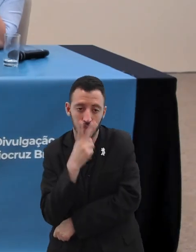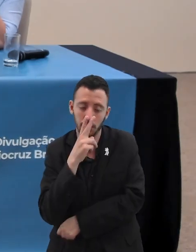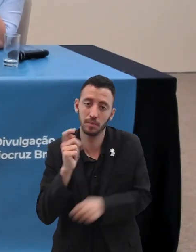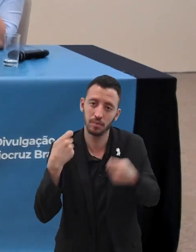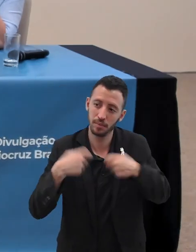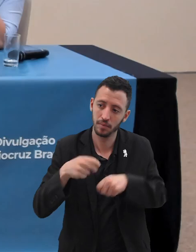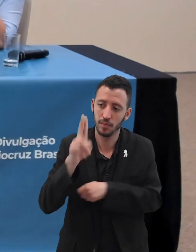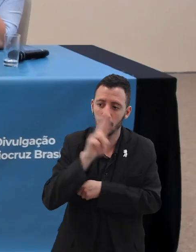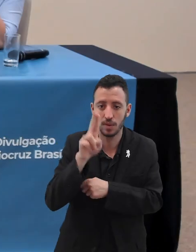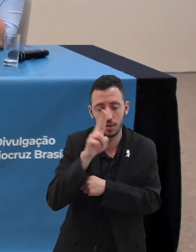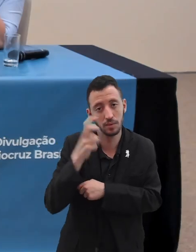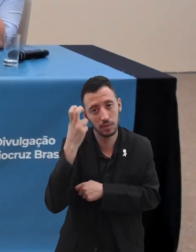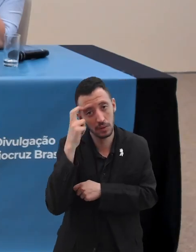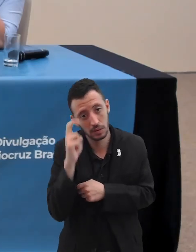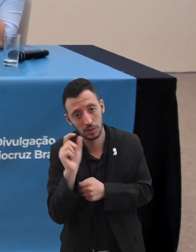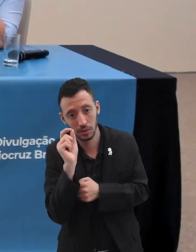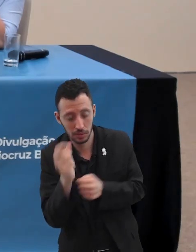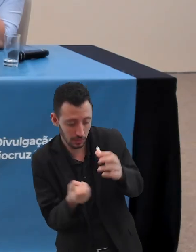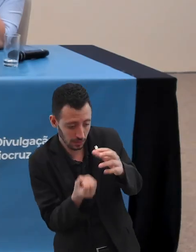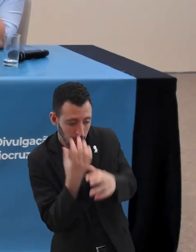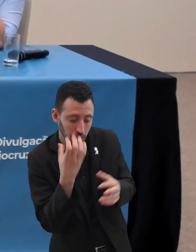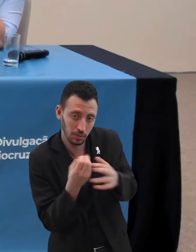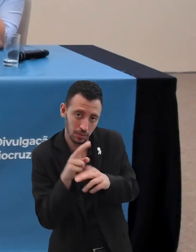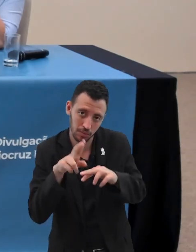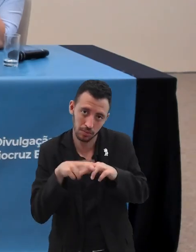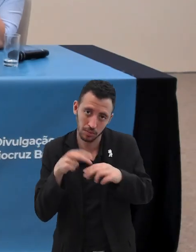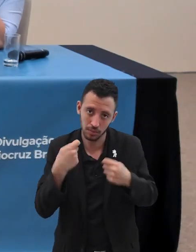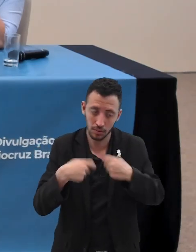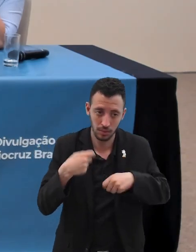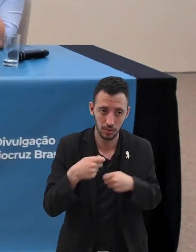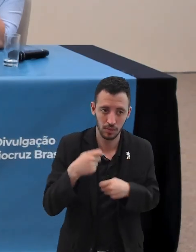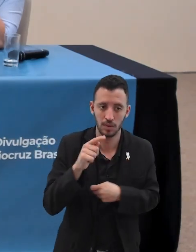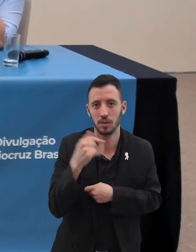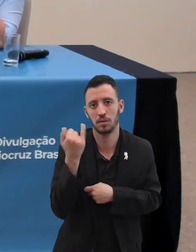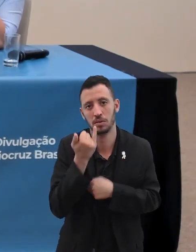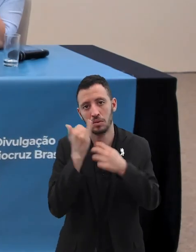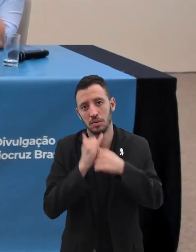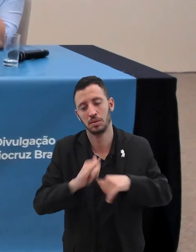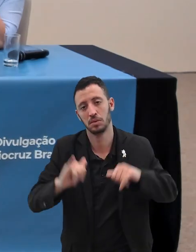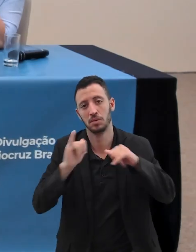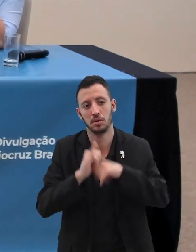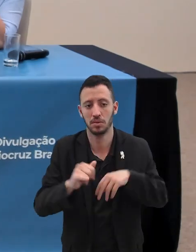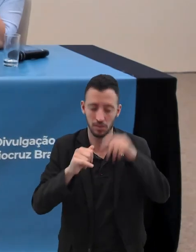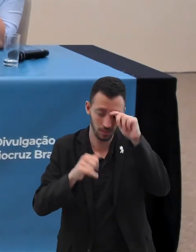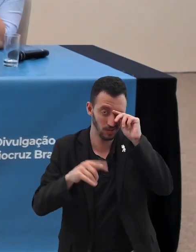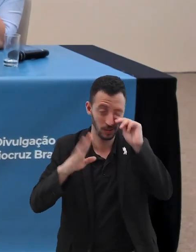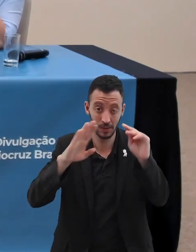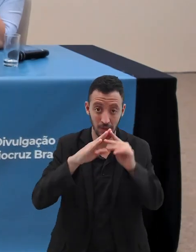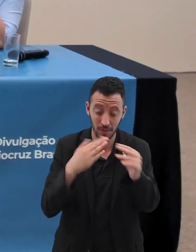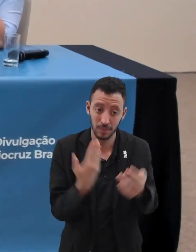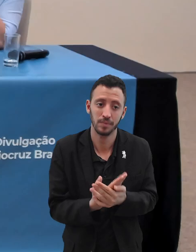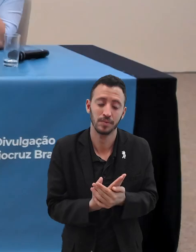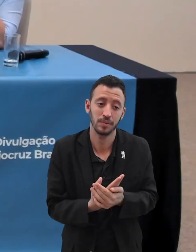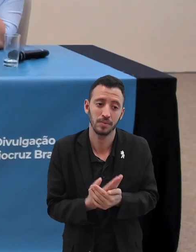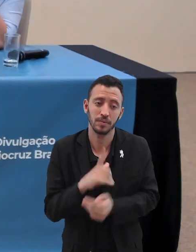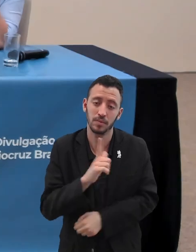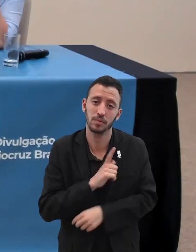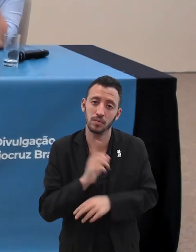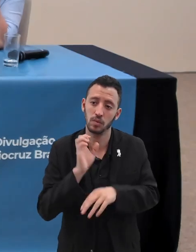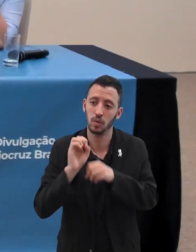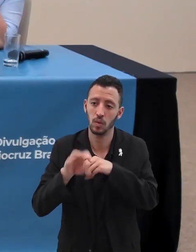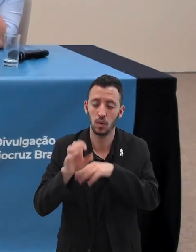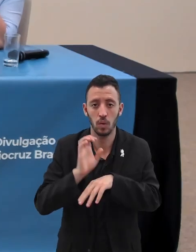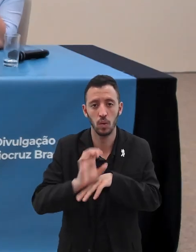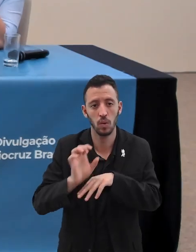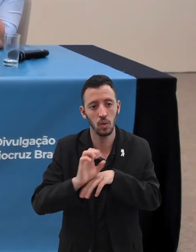nós temos que usar a criatividade, em primeiro lugar, por isso que eu acho que a área de publicidade é importante. Né? As escolas, eu dou um curso